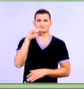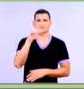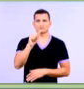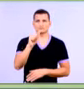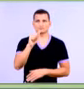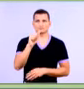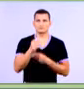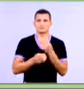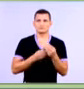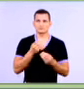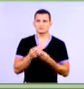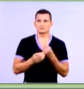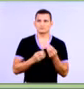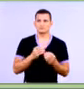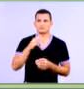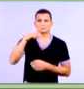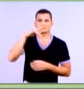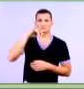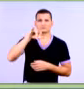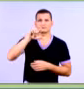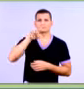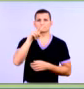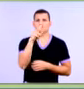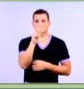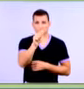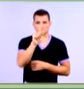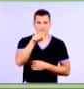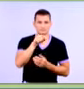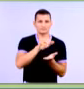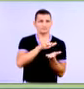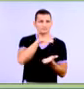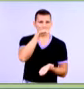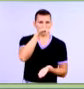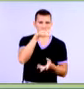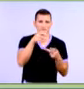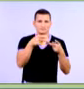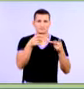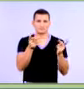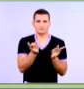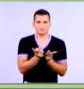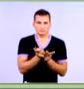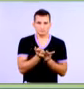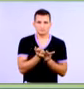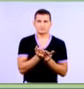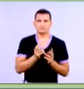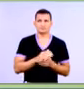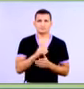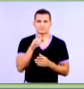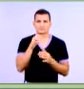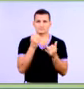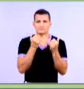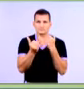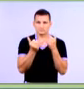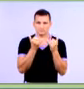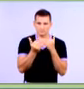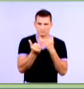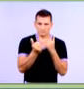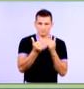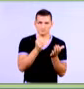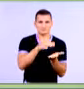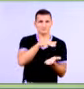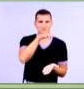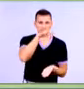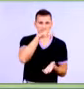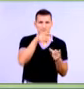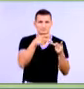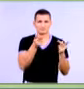como que funciona? Seria aquela minha pilha de pratos, né? O comportamento é similar a uma pilha de pratos.